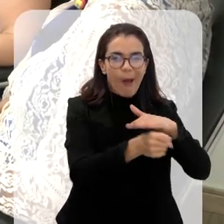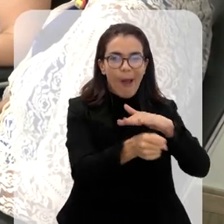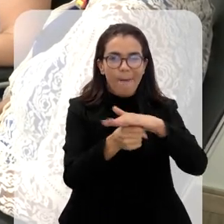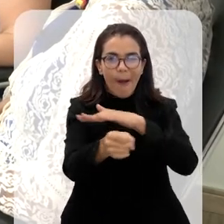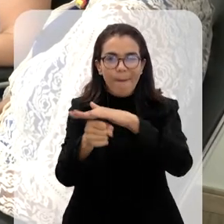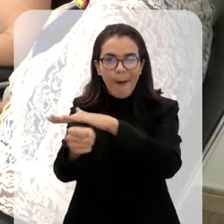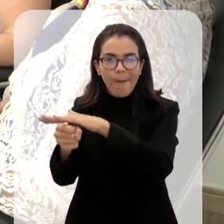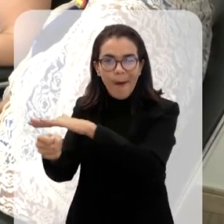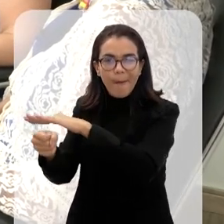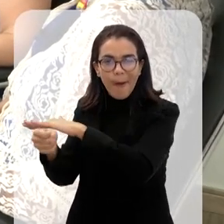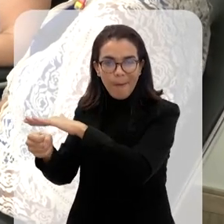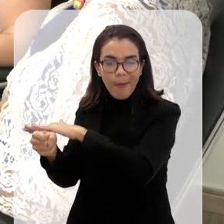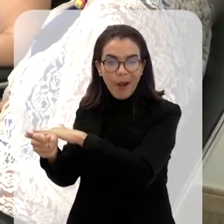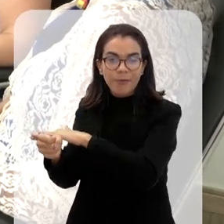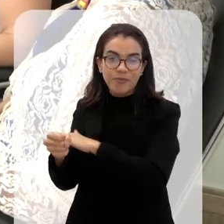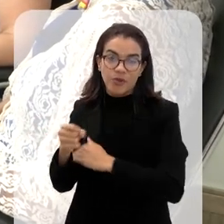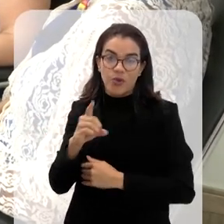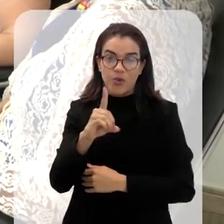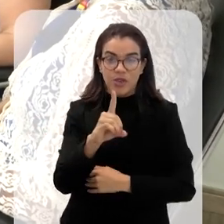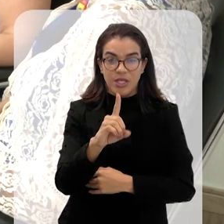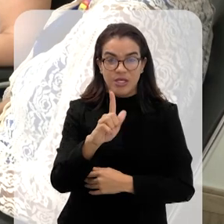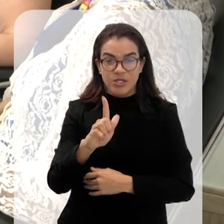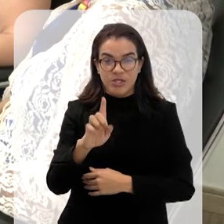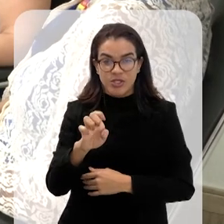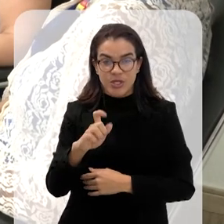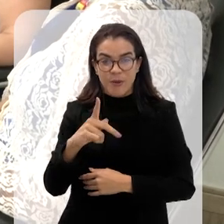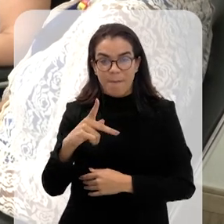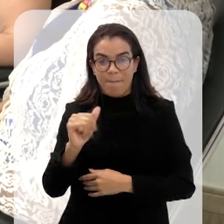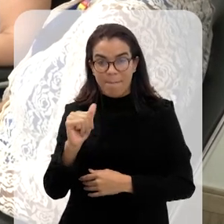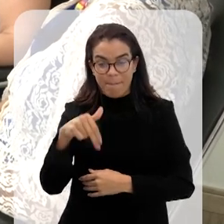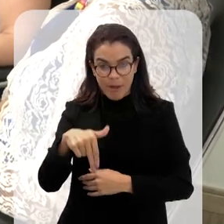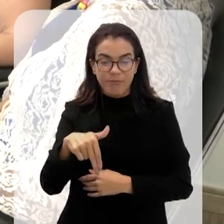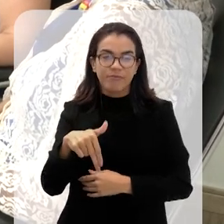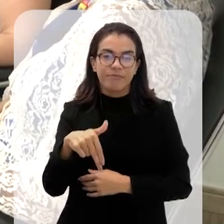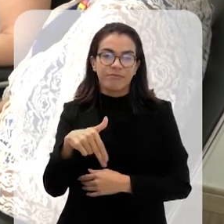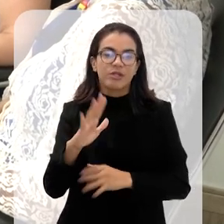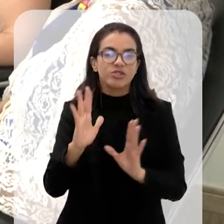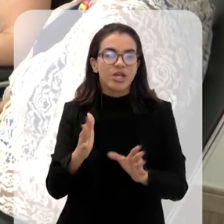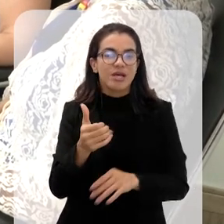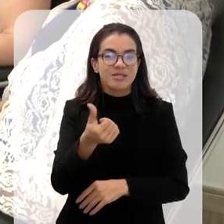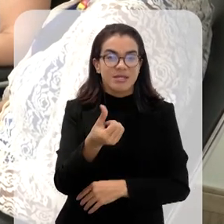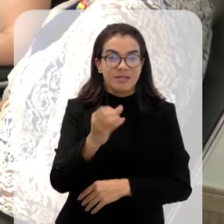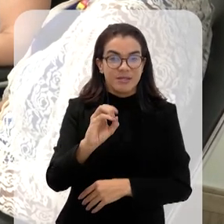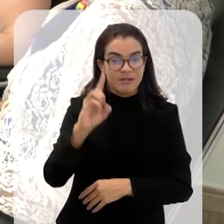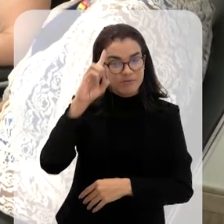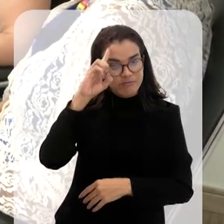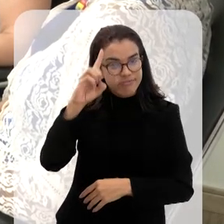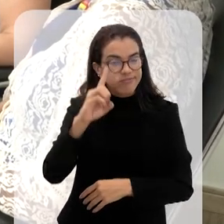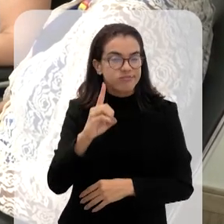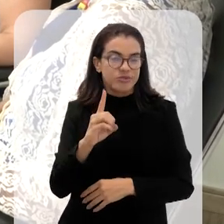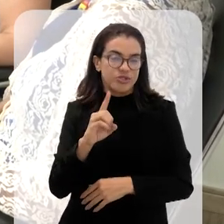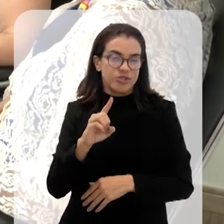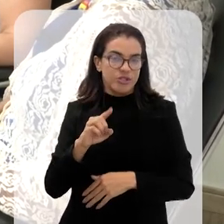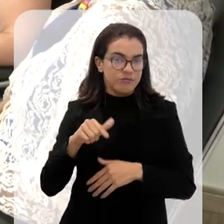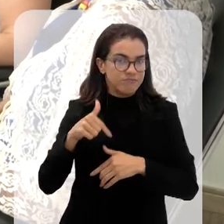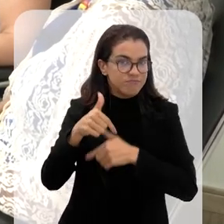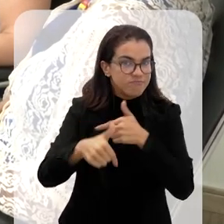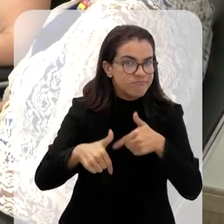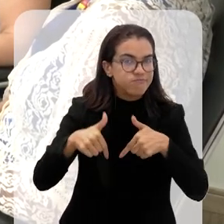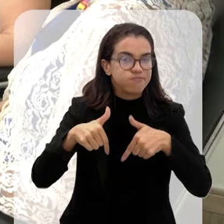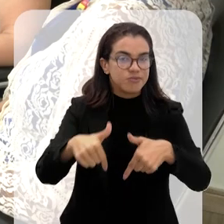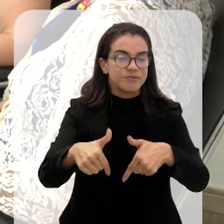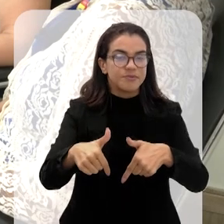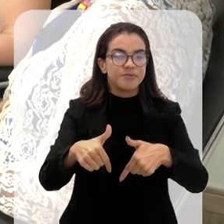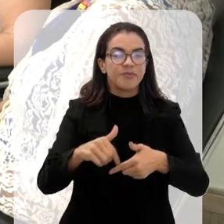as DEANs, logo com a minha entrada no DGPAN, que eu vou fazer 60 dias à frente da diretoria, e nós